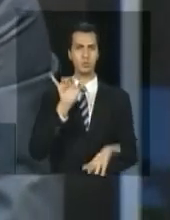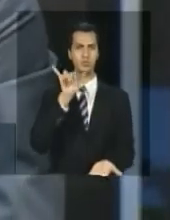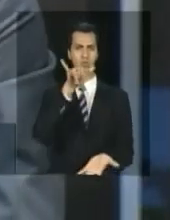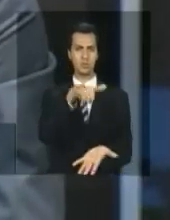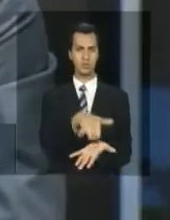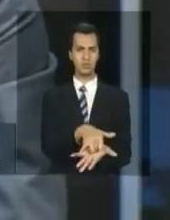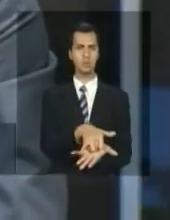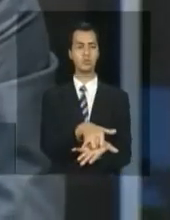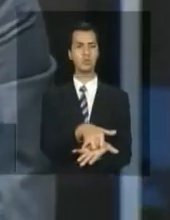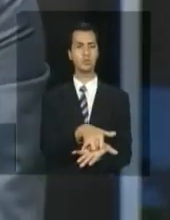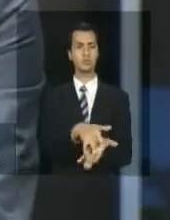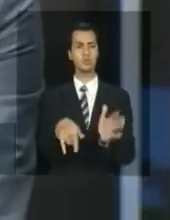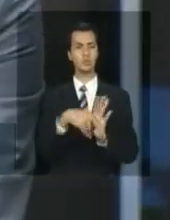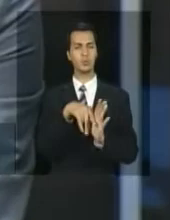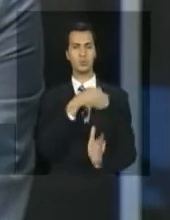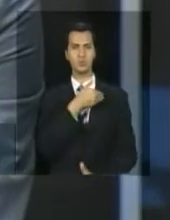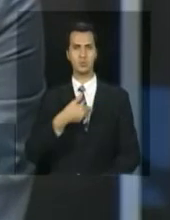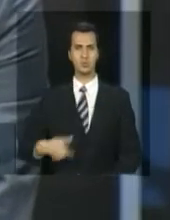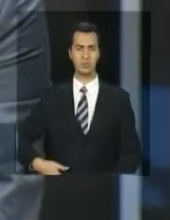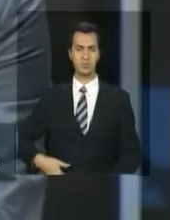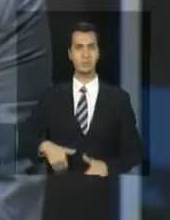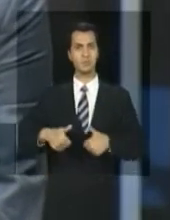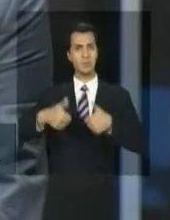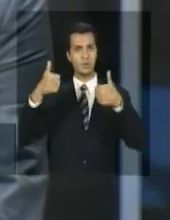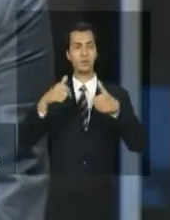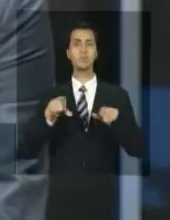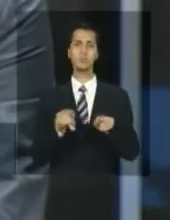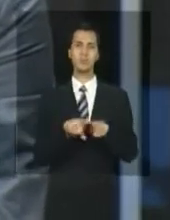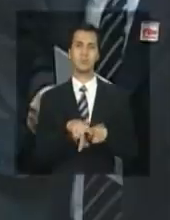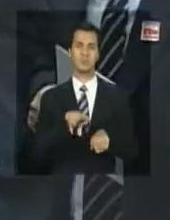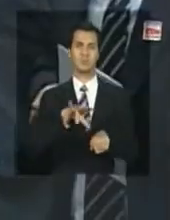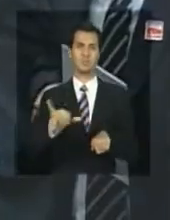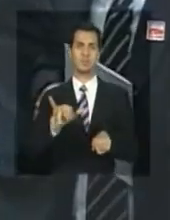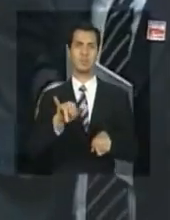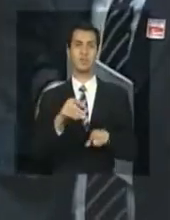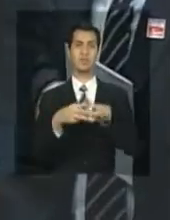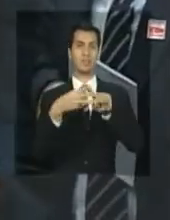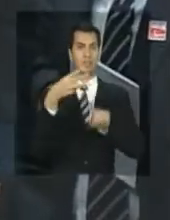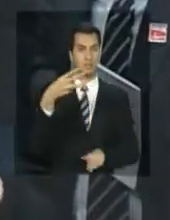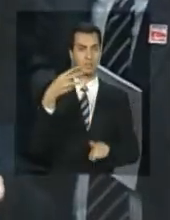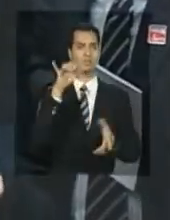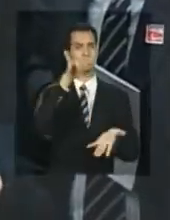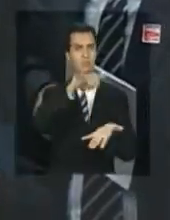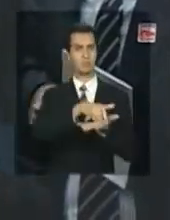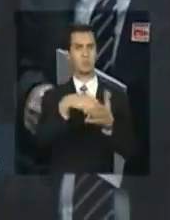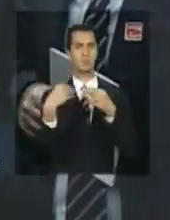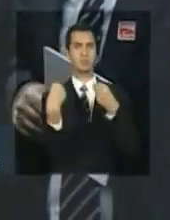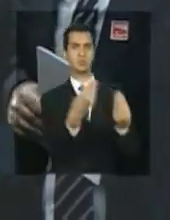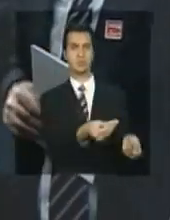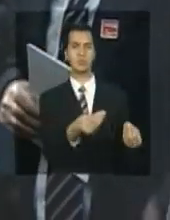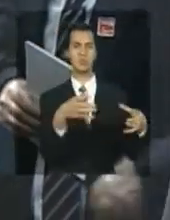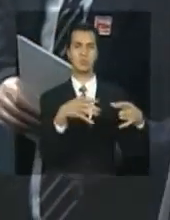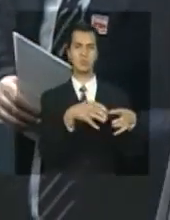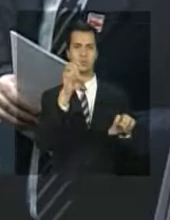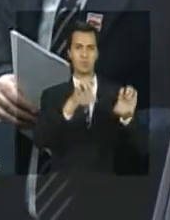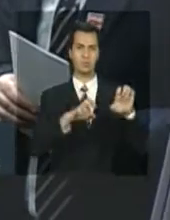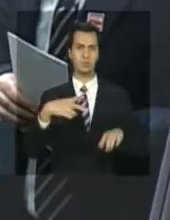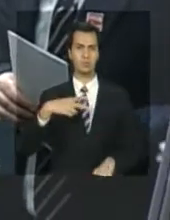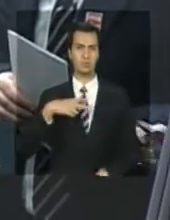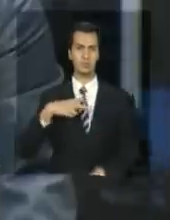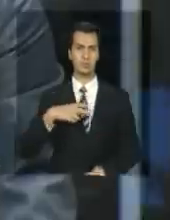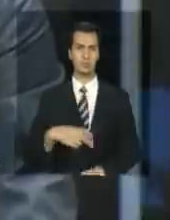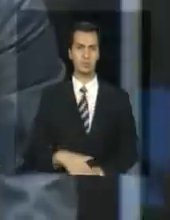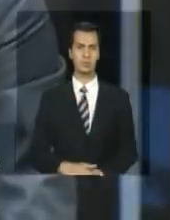aeroportos públicos, mas também faremos a concessão de 3 outros aeroportos à iniciativa